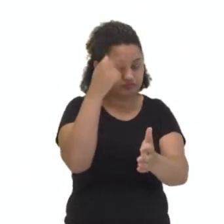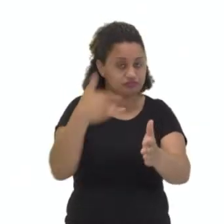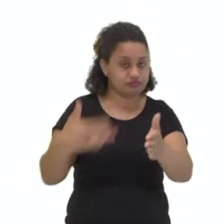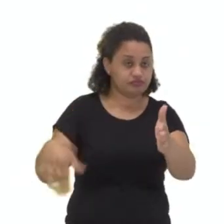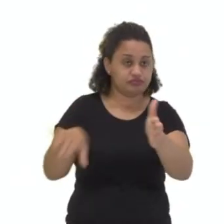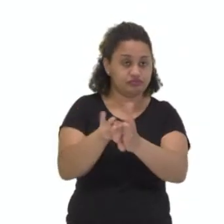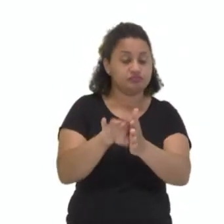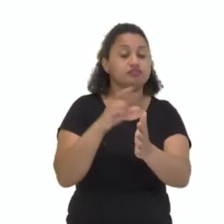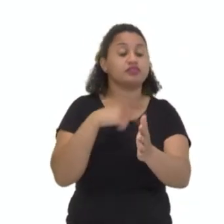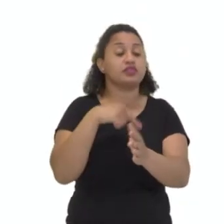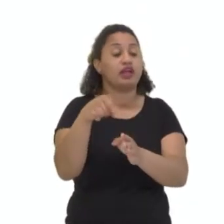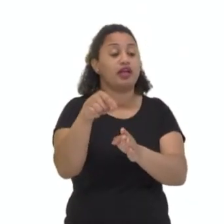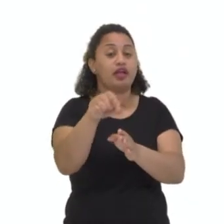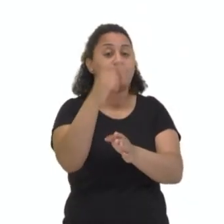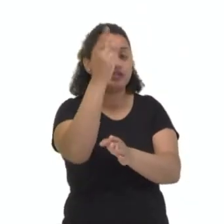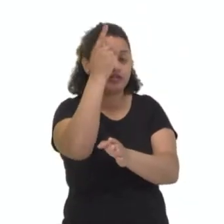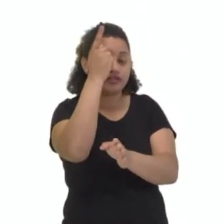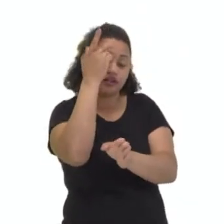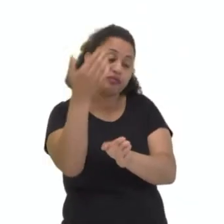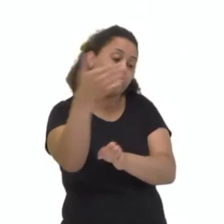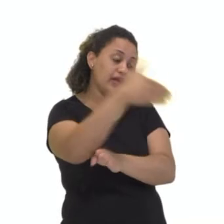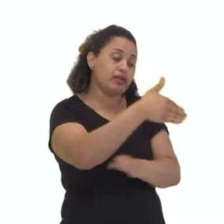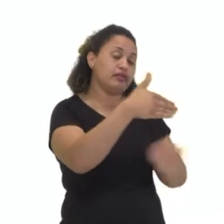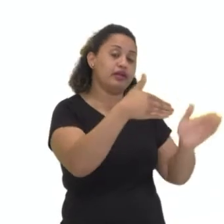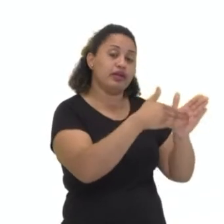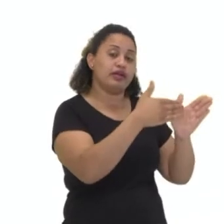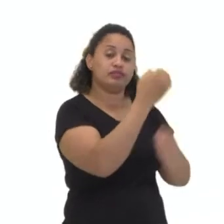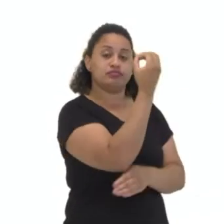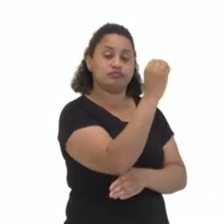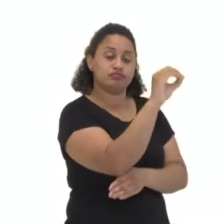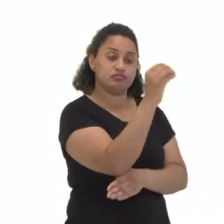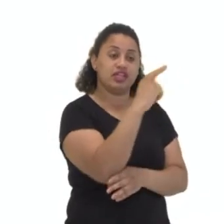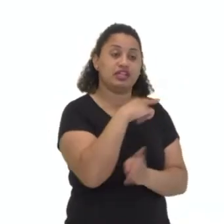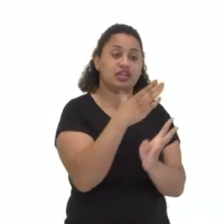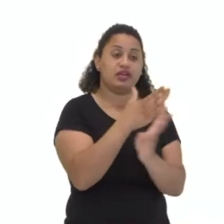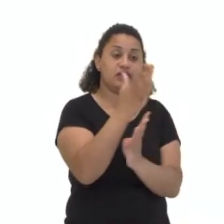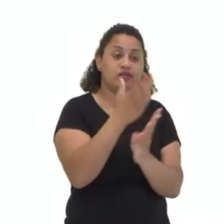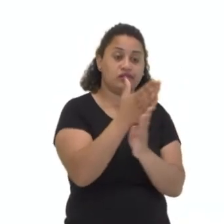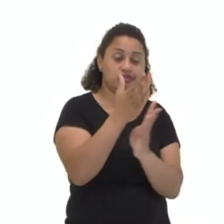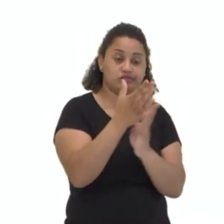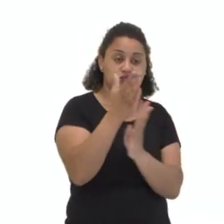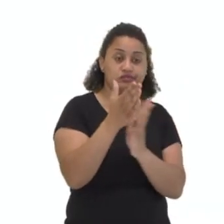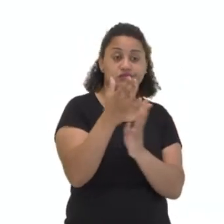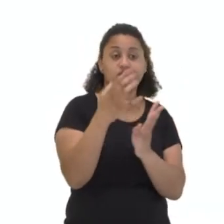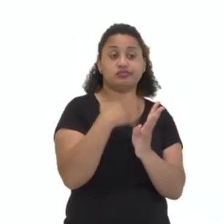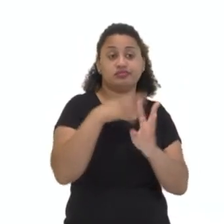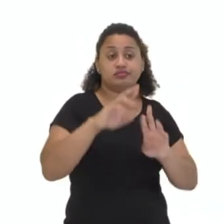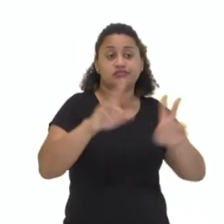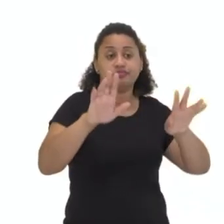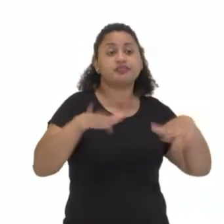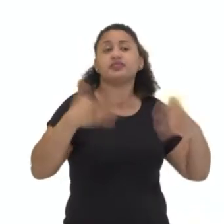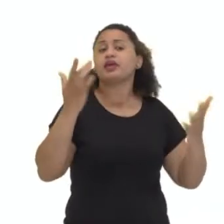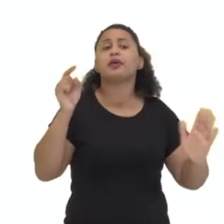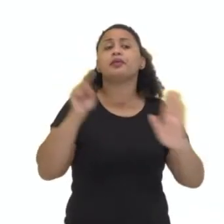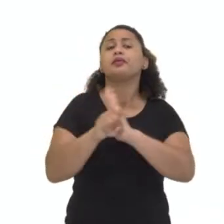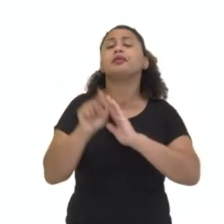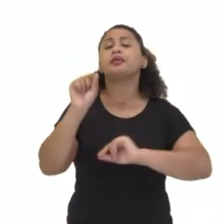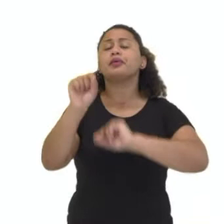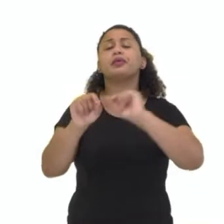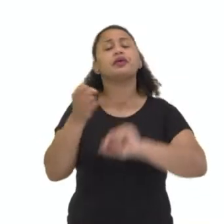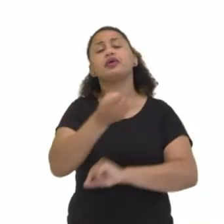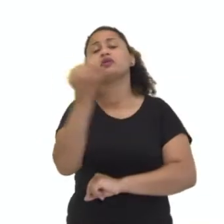roteiros diferentes para chegar a Porto Alegre partindo de São Paulo. Então, a pergunta é: